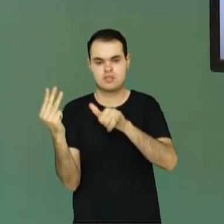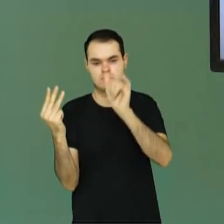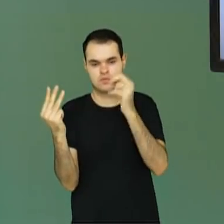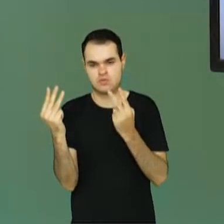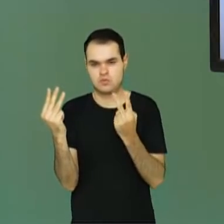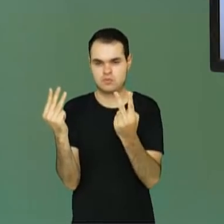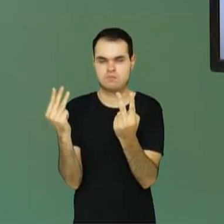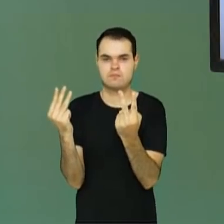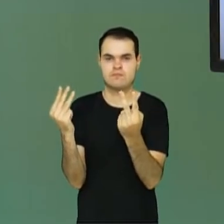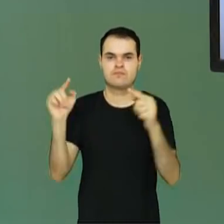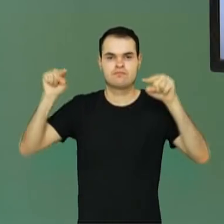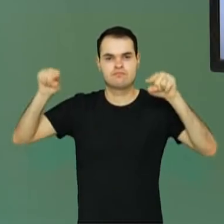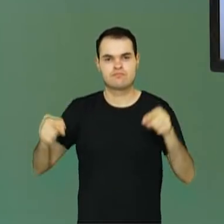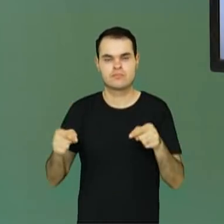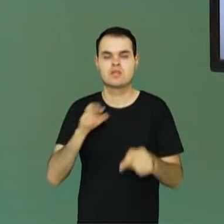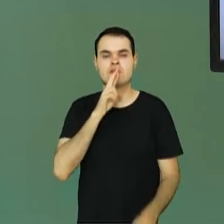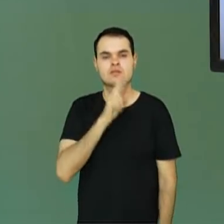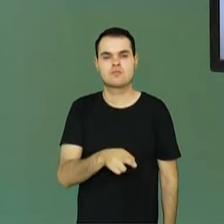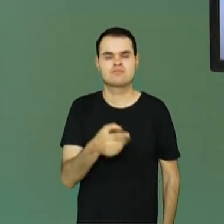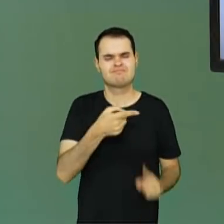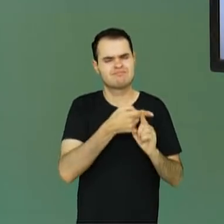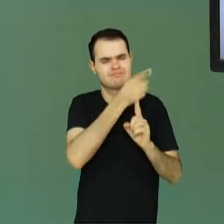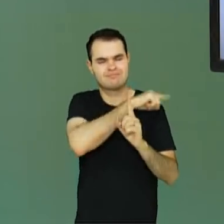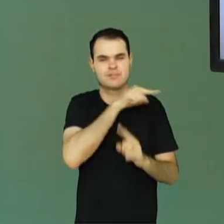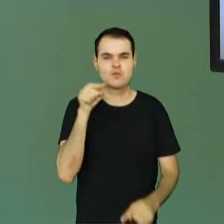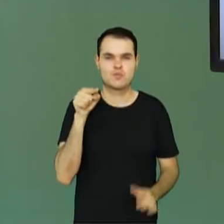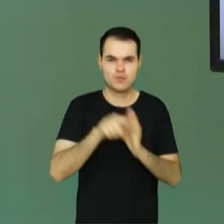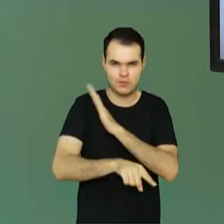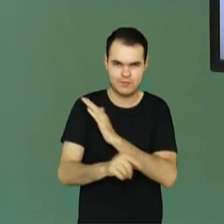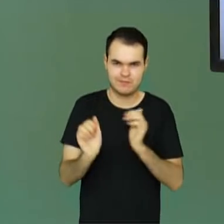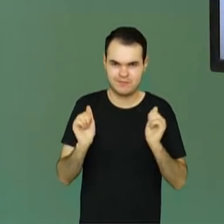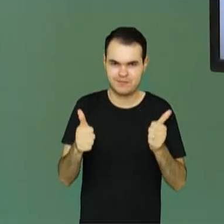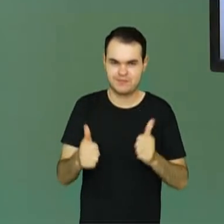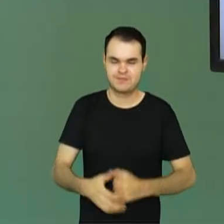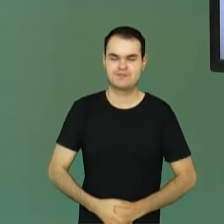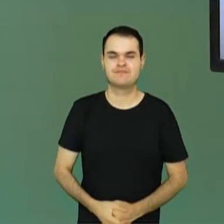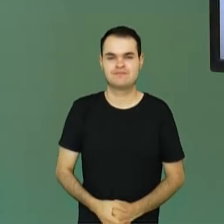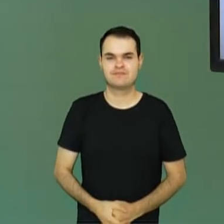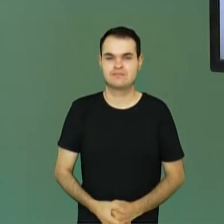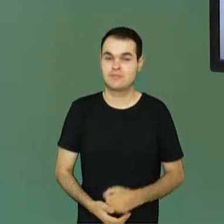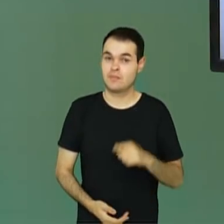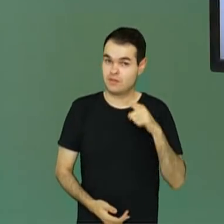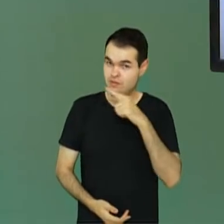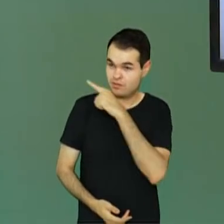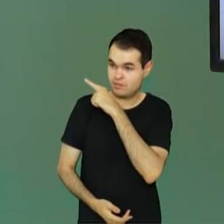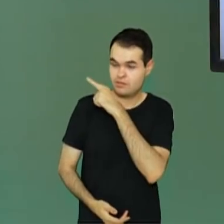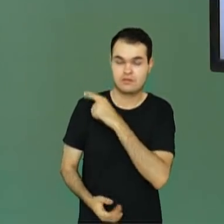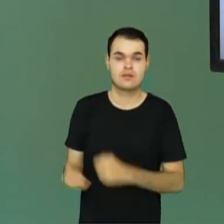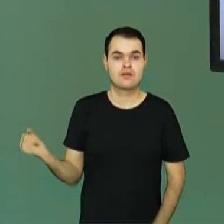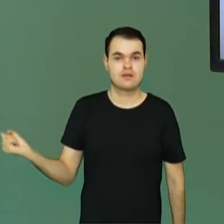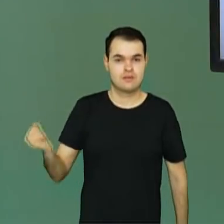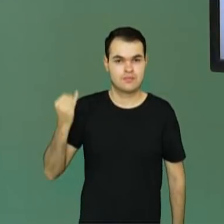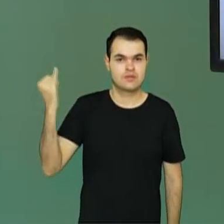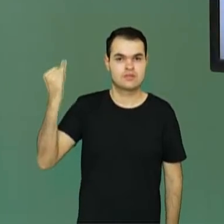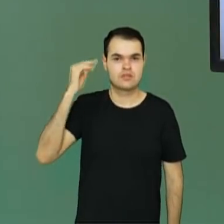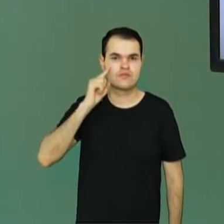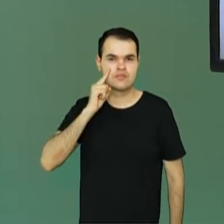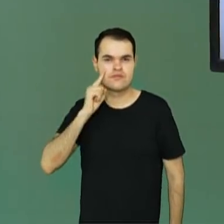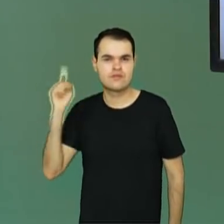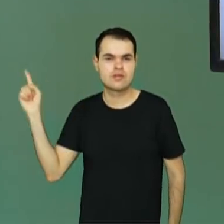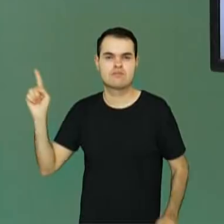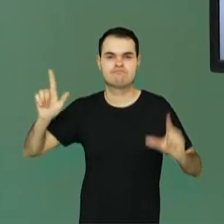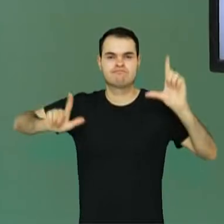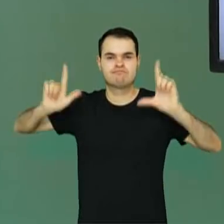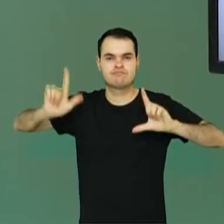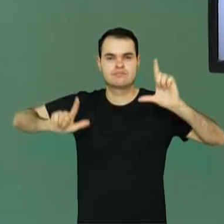do quiz que nós fizemos anteriormente. Tá bom? Então isso é bem importante. Agora ali na tela você vai ver certinho o